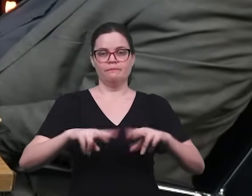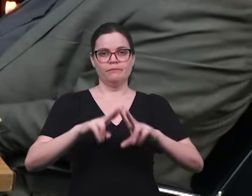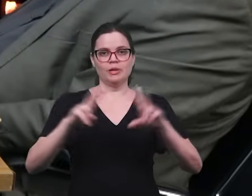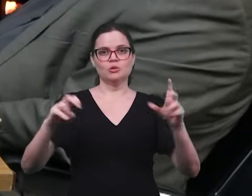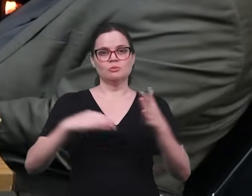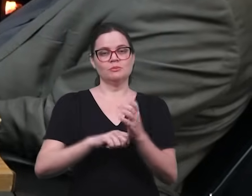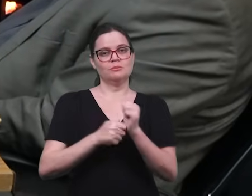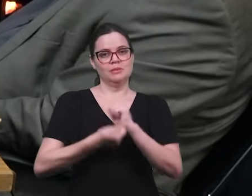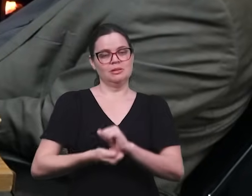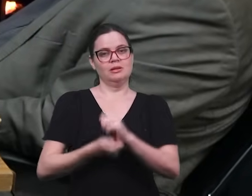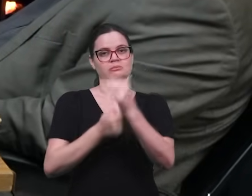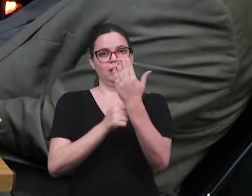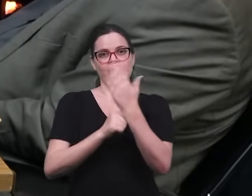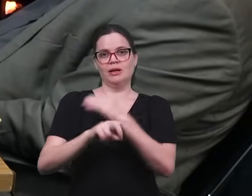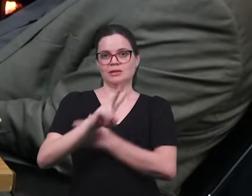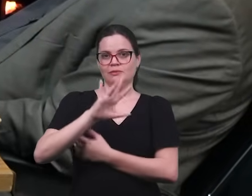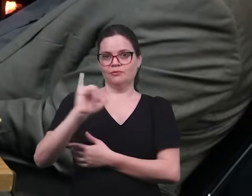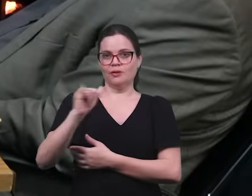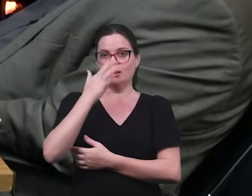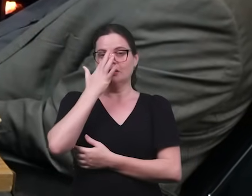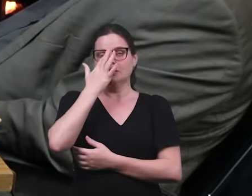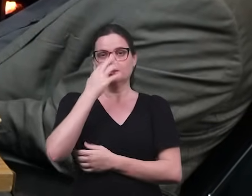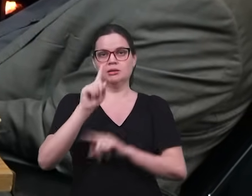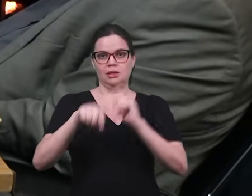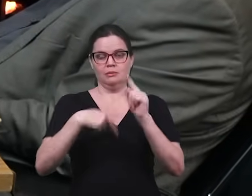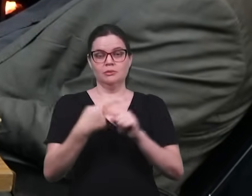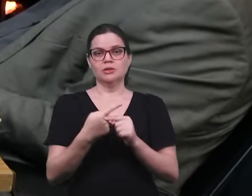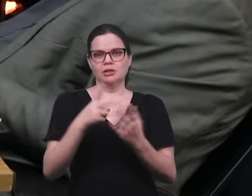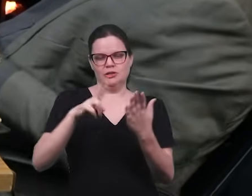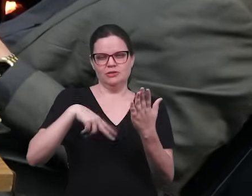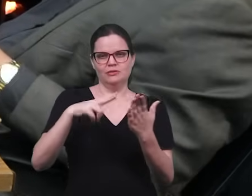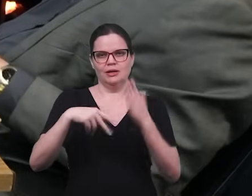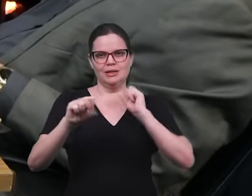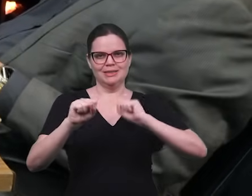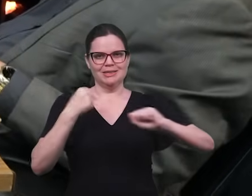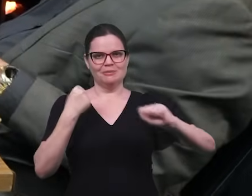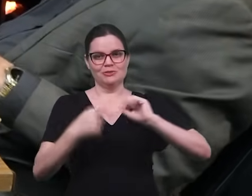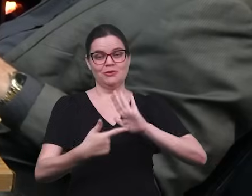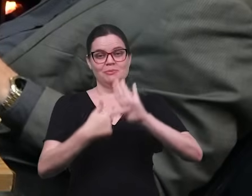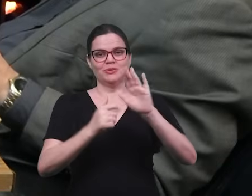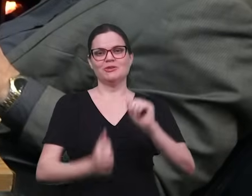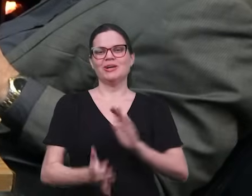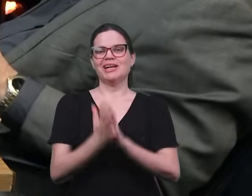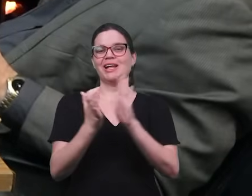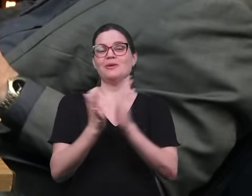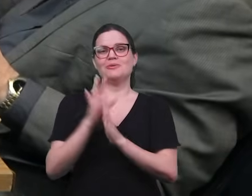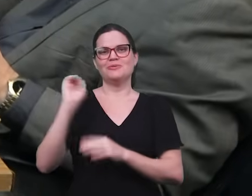ministério revelado, quando nós entrarmos nos Salmos, nós vamos ver o que é louvor revelado.